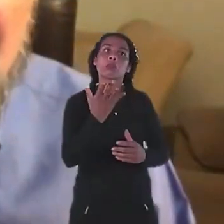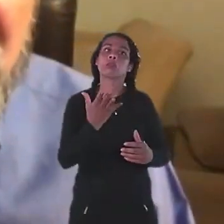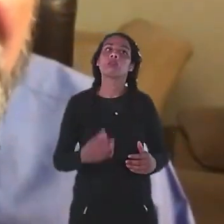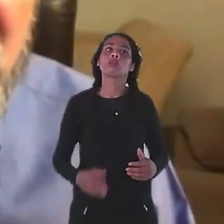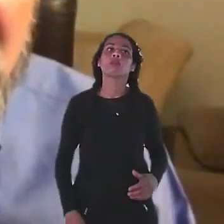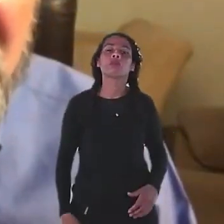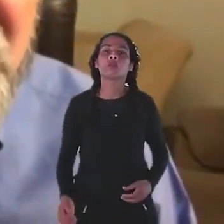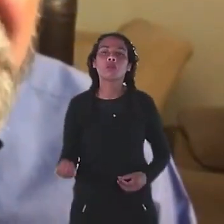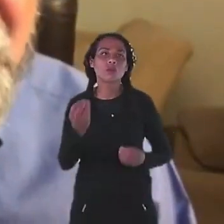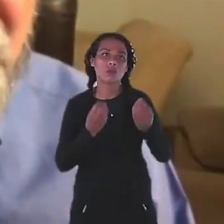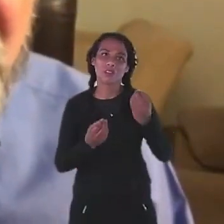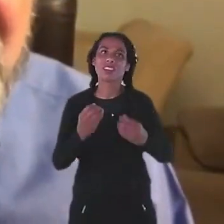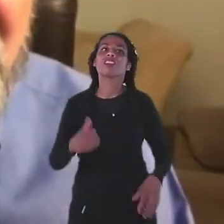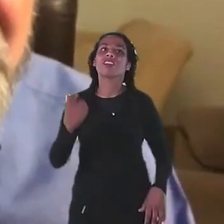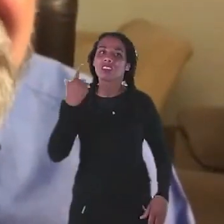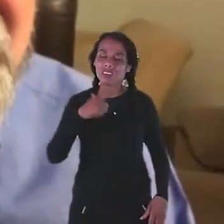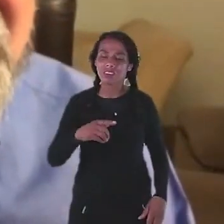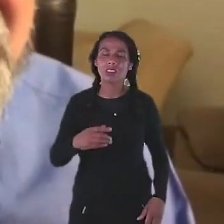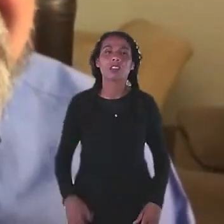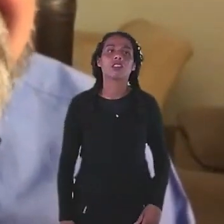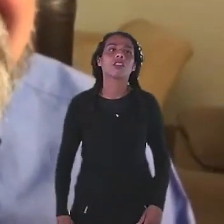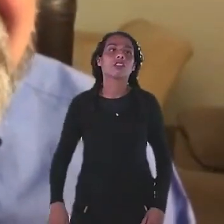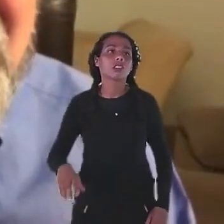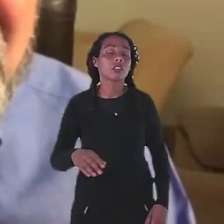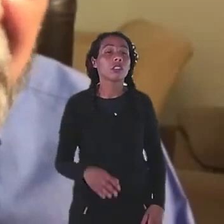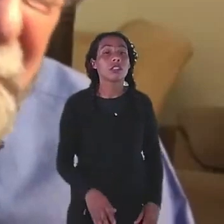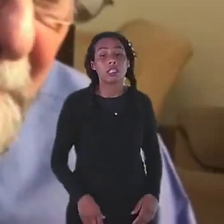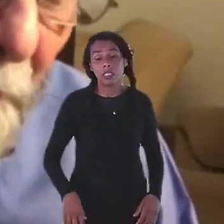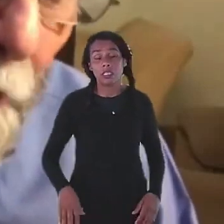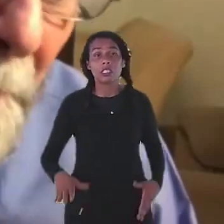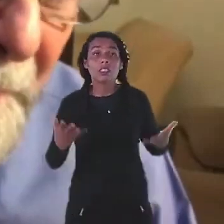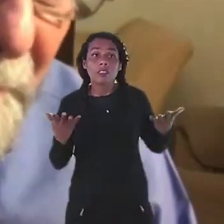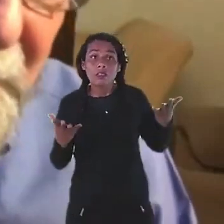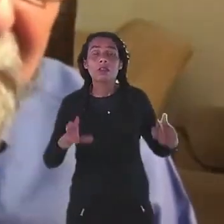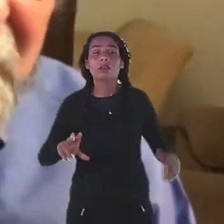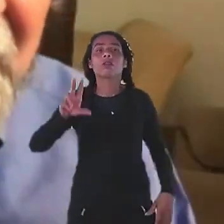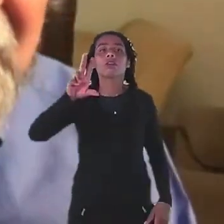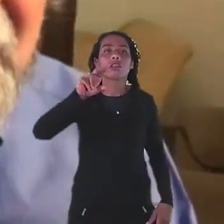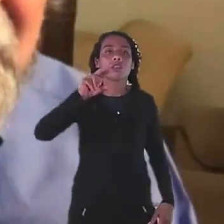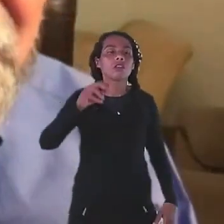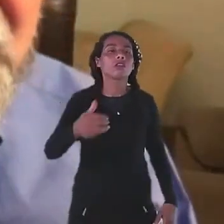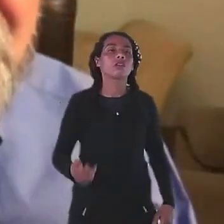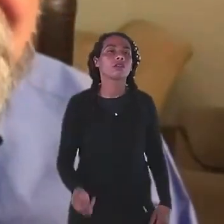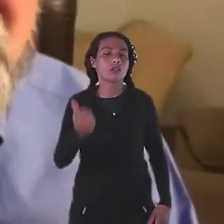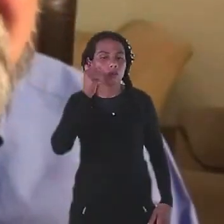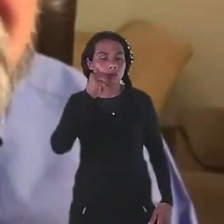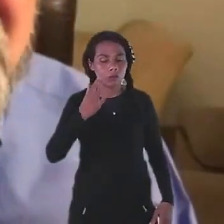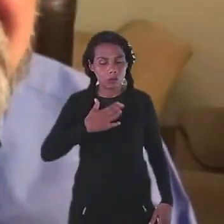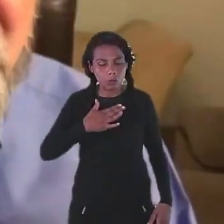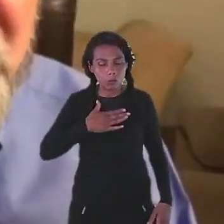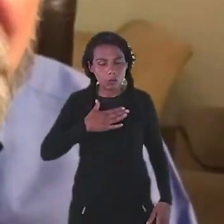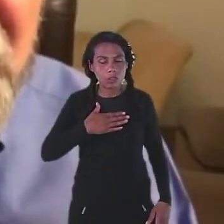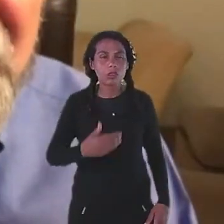acompanhou os primeiros 5 anos desse projeto. E ele era romano, né? Ele era italiano, né? Cresceu aqui no